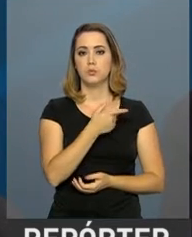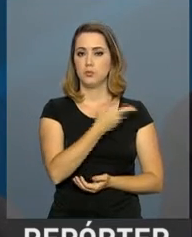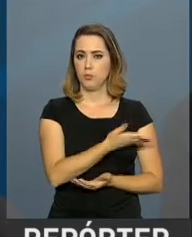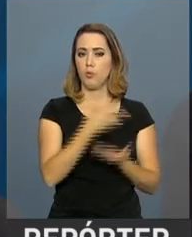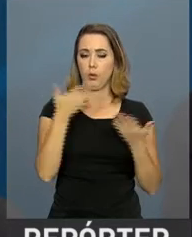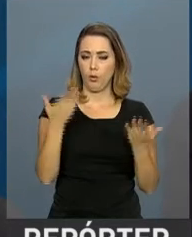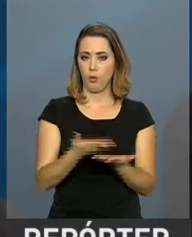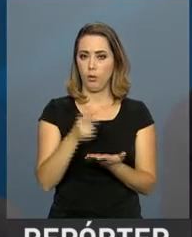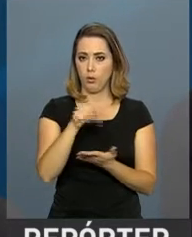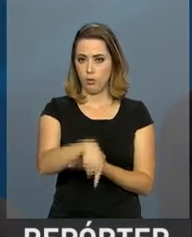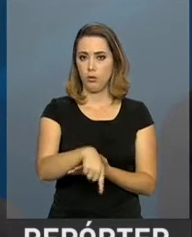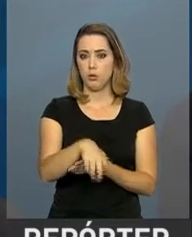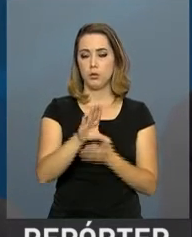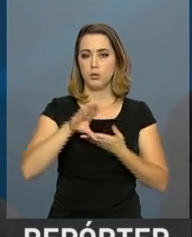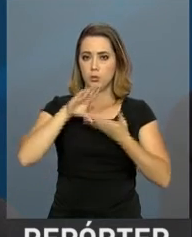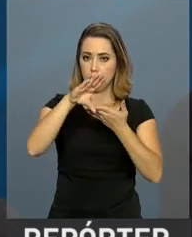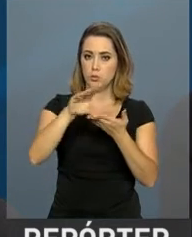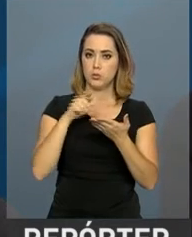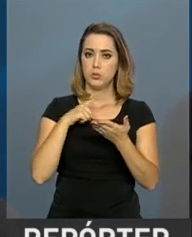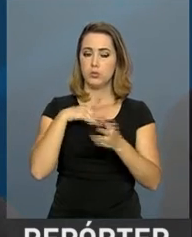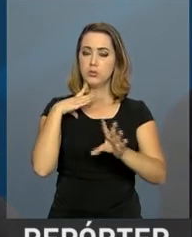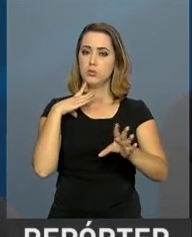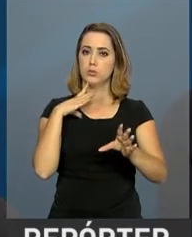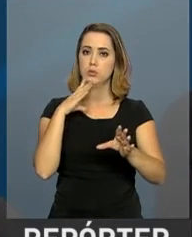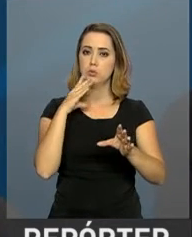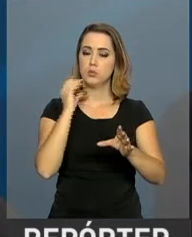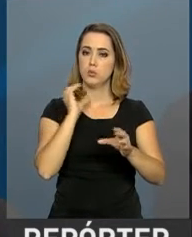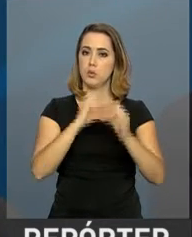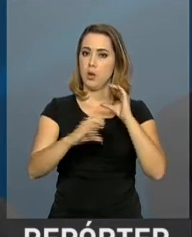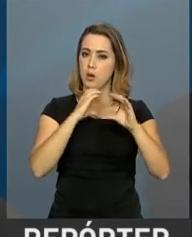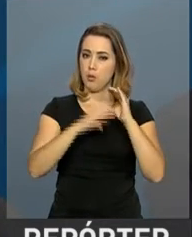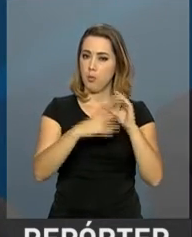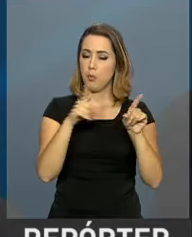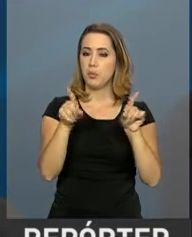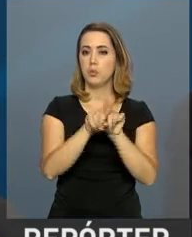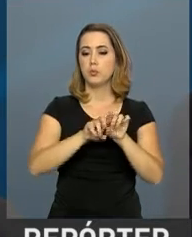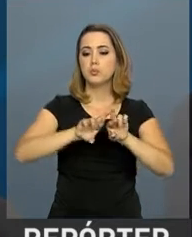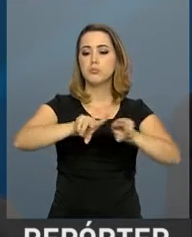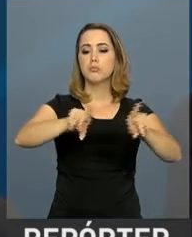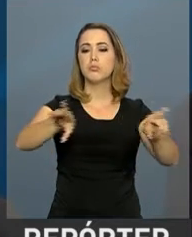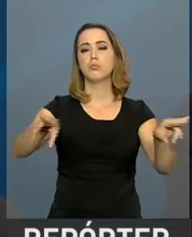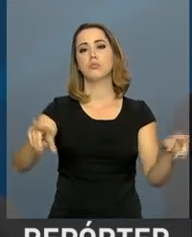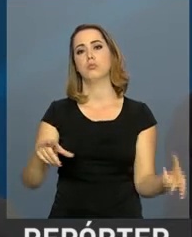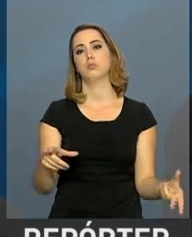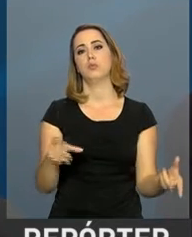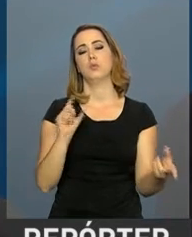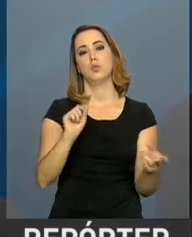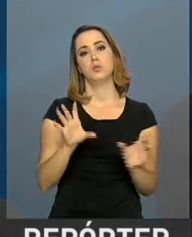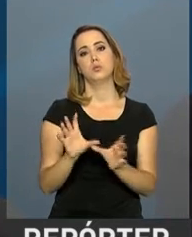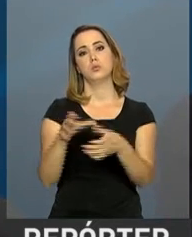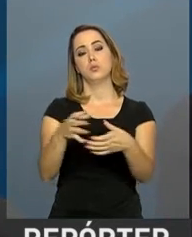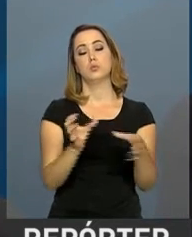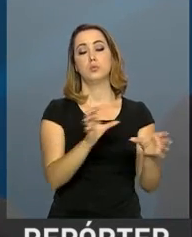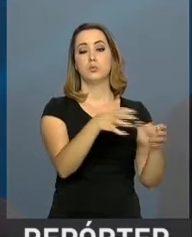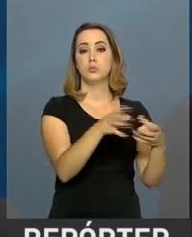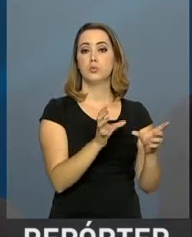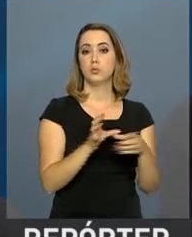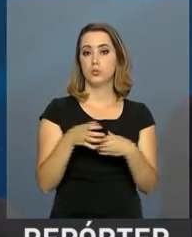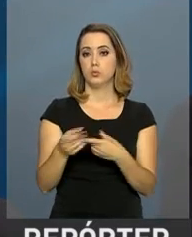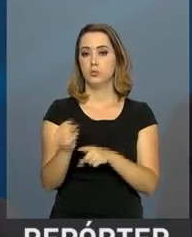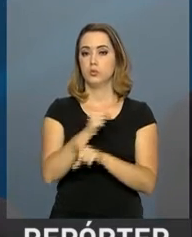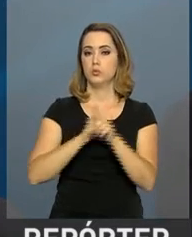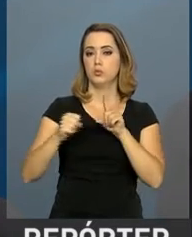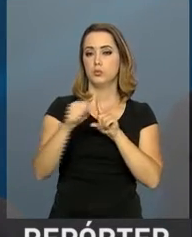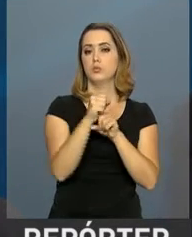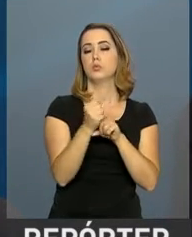canal privilegiado para interlocução com diversos setores da sociedade